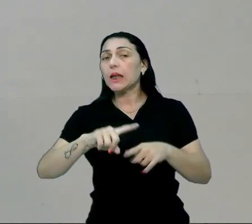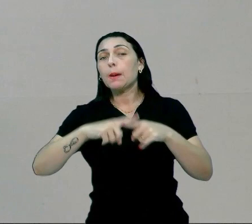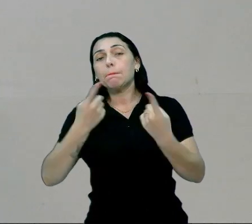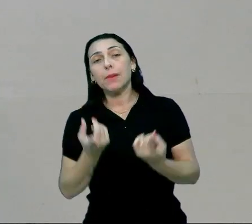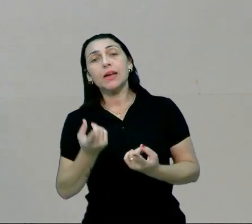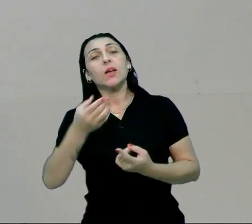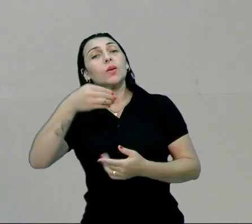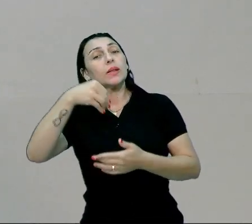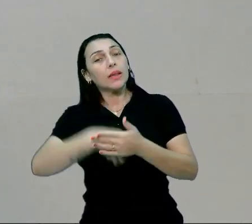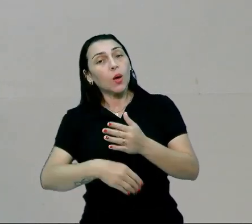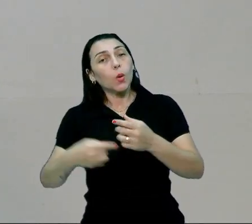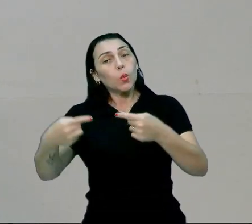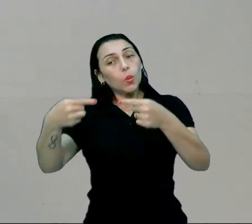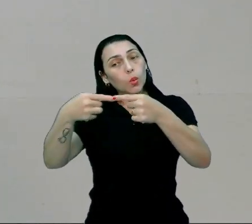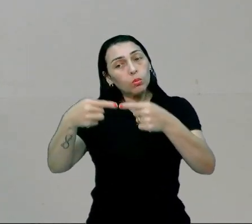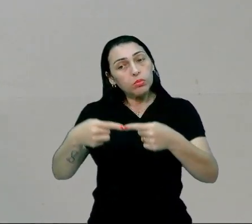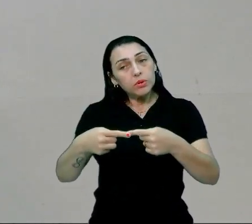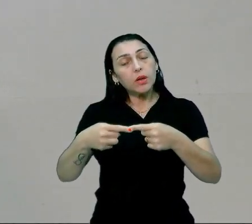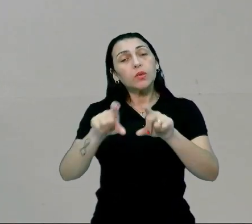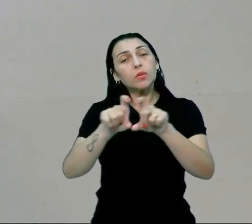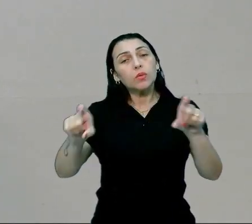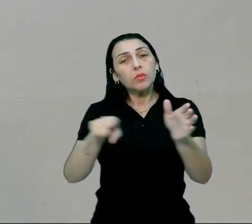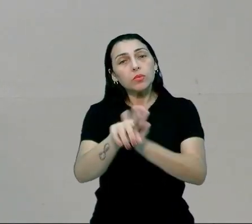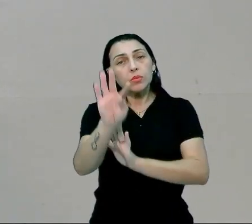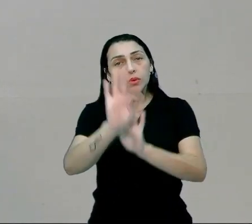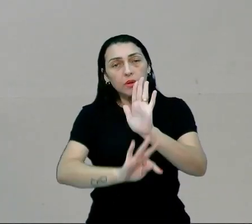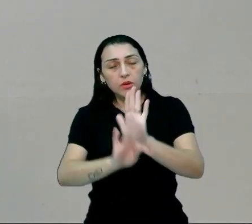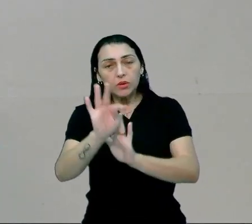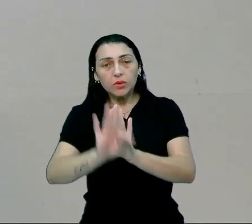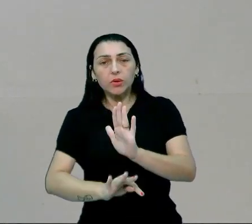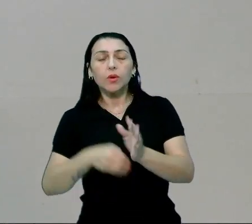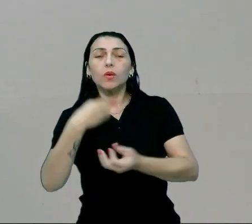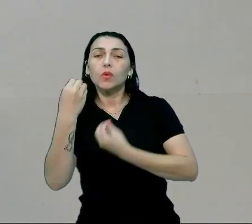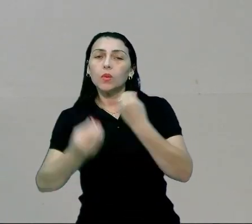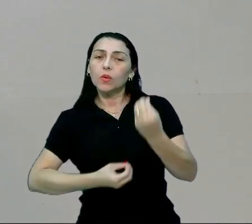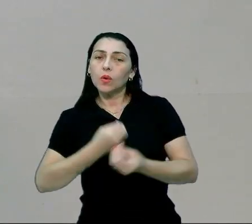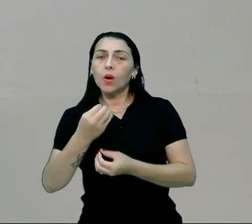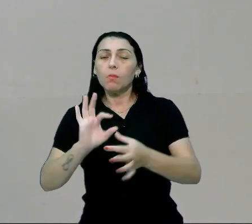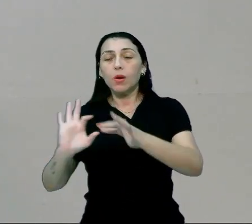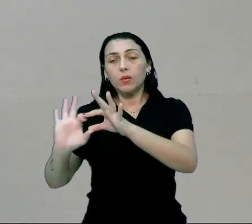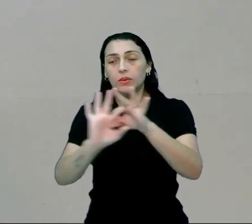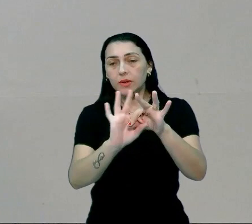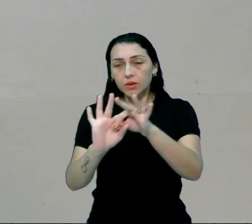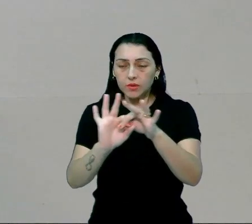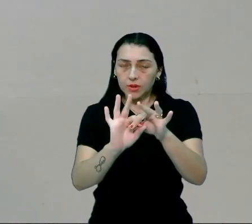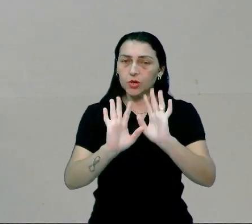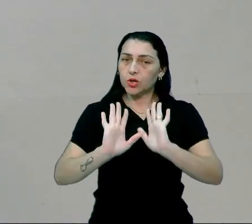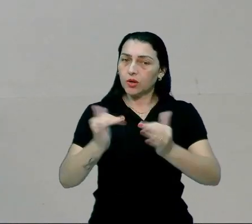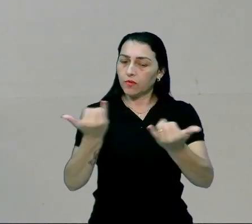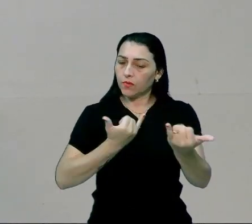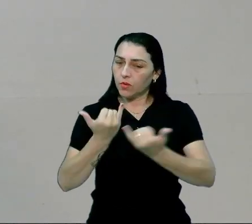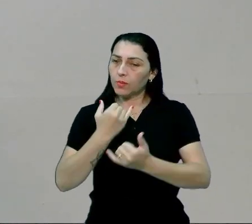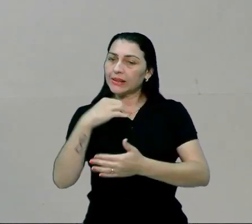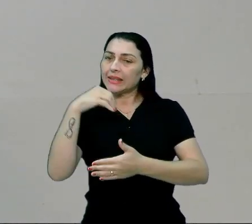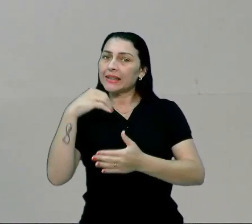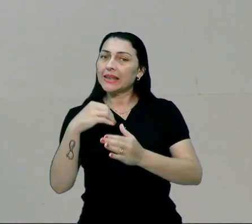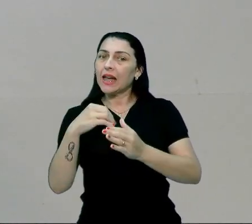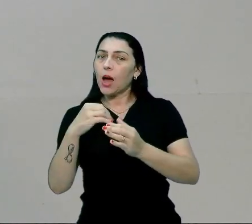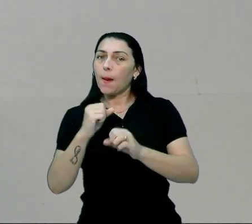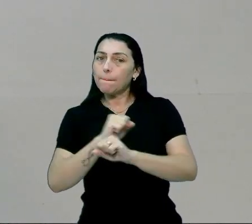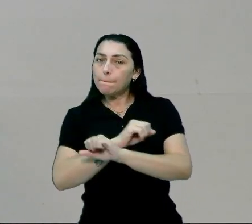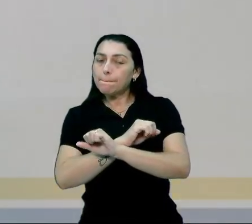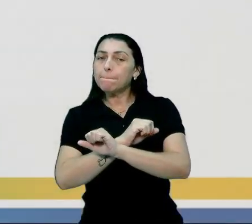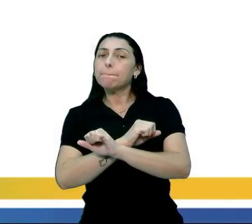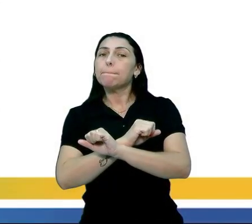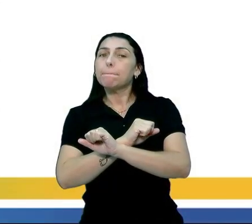estão alinhadas com o comando do texto. Então, como é que é uma questão de contextualização, ou seja, a informação está explícita no